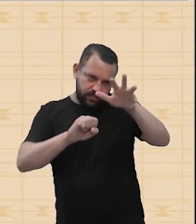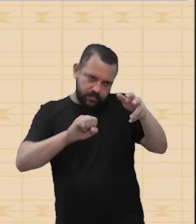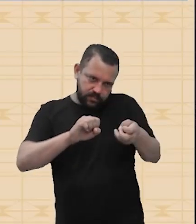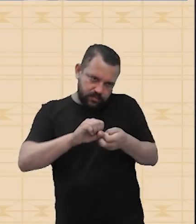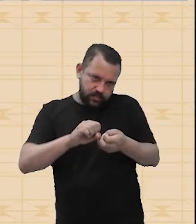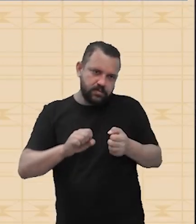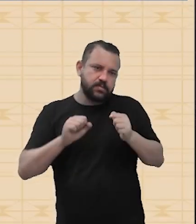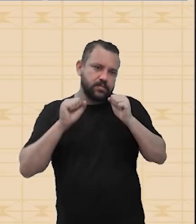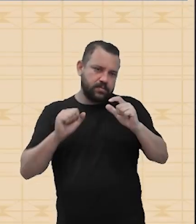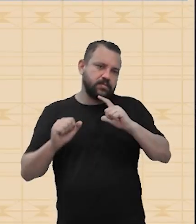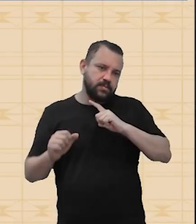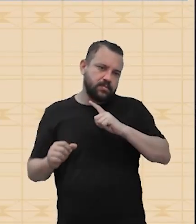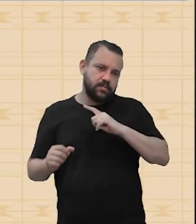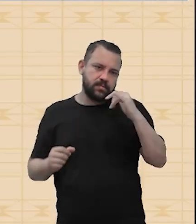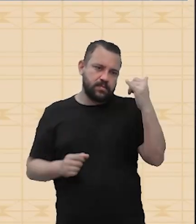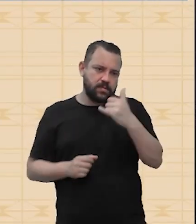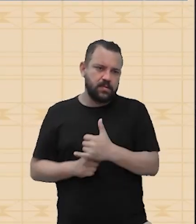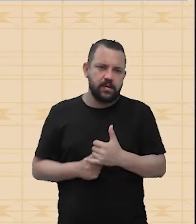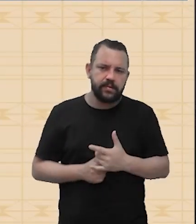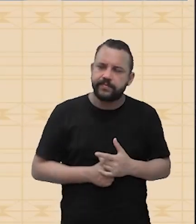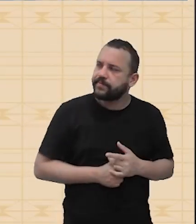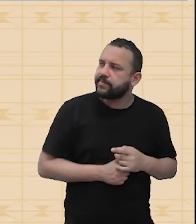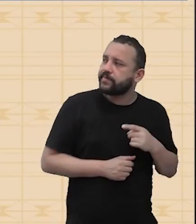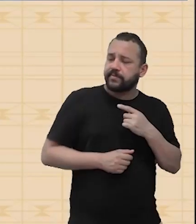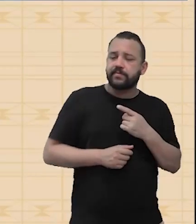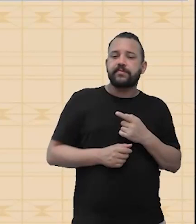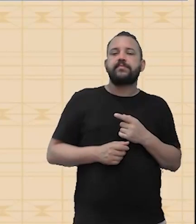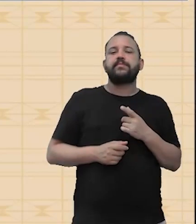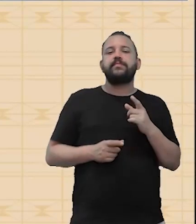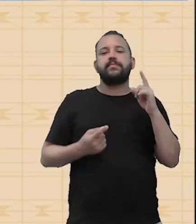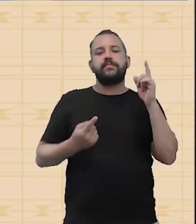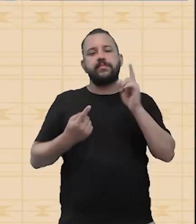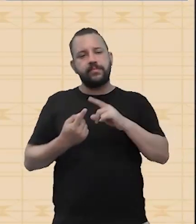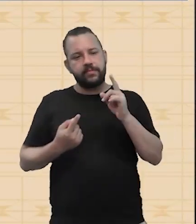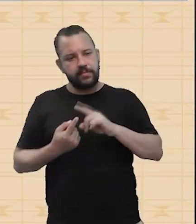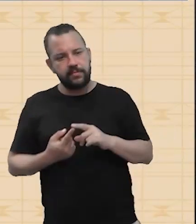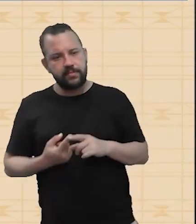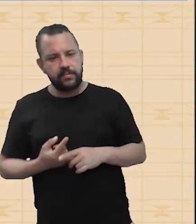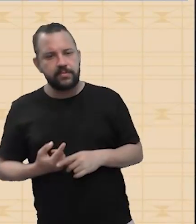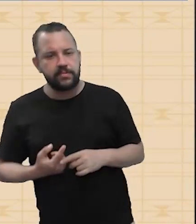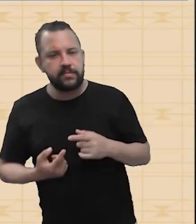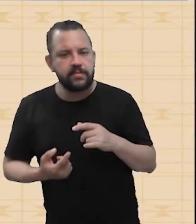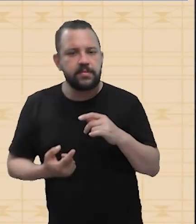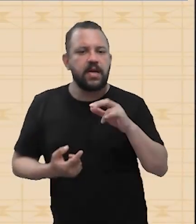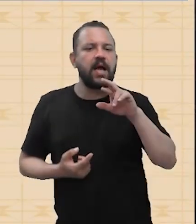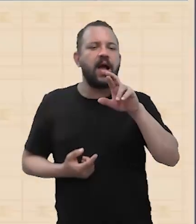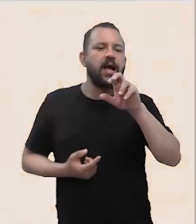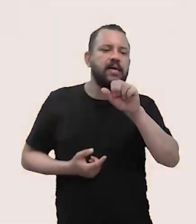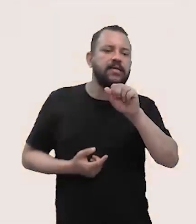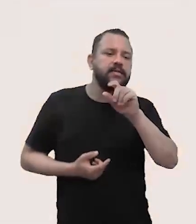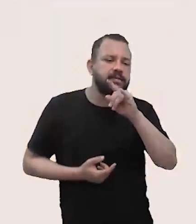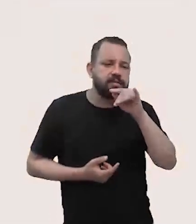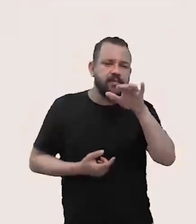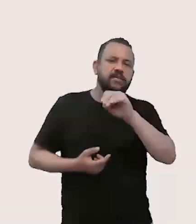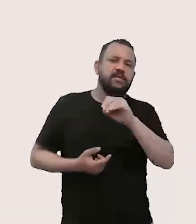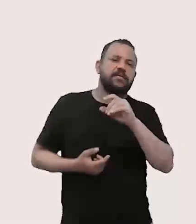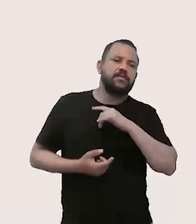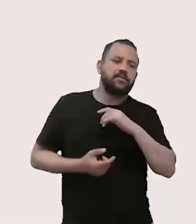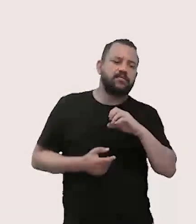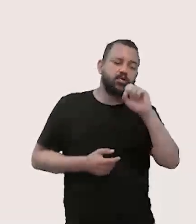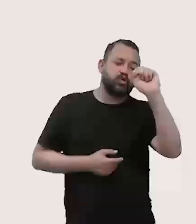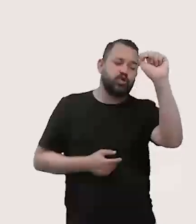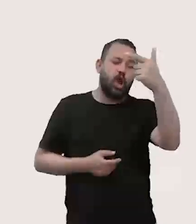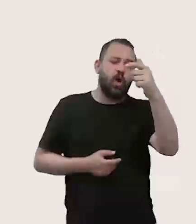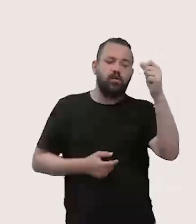essa energia. Essa propagação por irradiação ou radiação é a energia cósmica, é a energia que está vindo do Sol, é